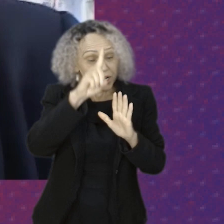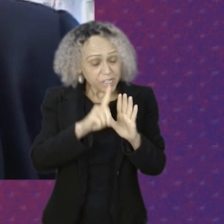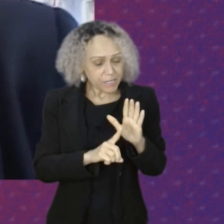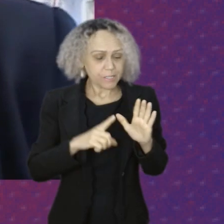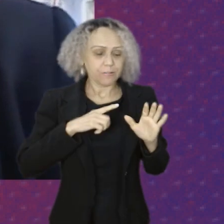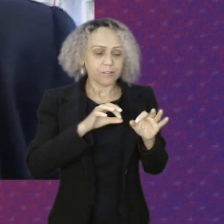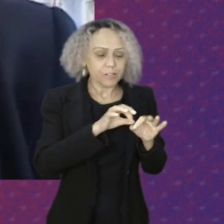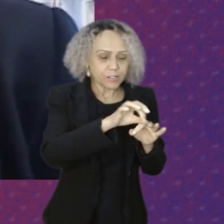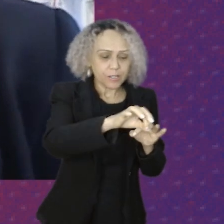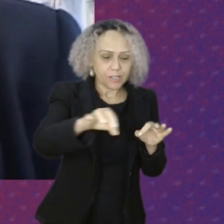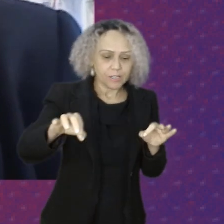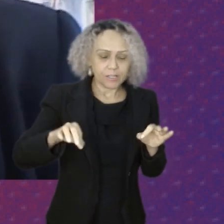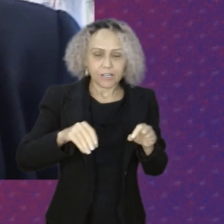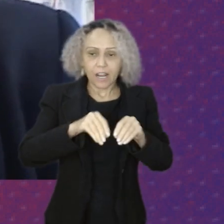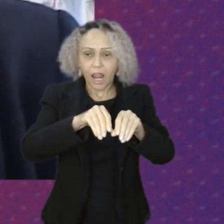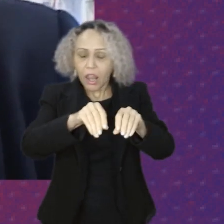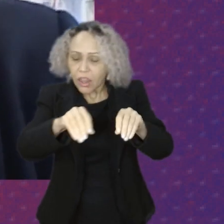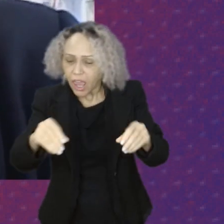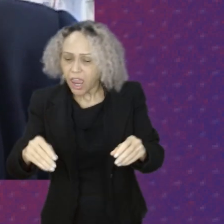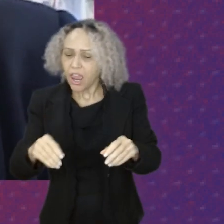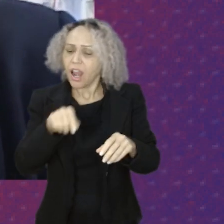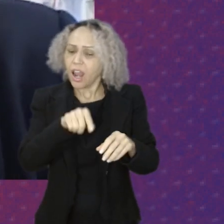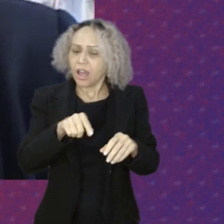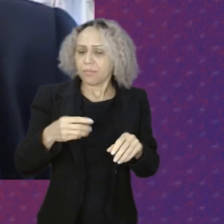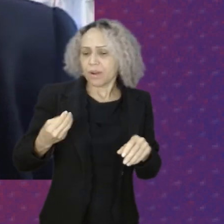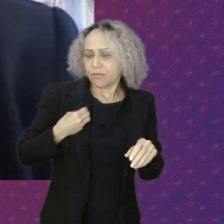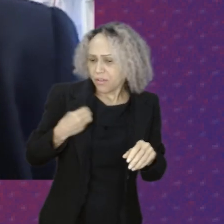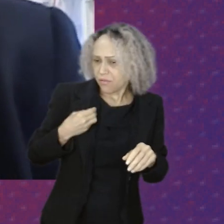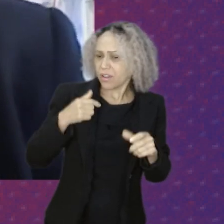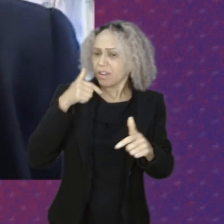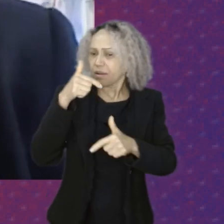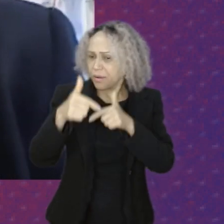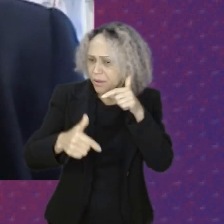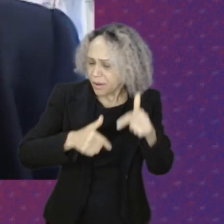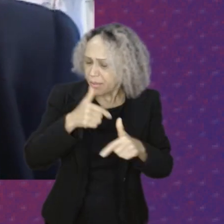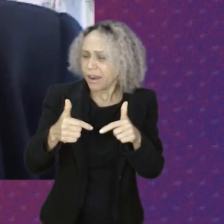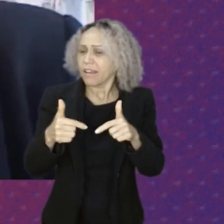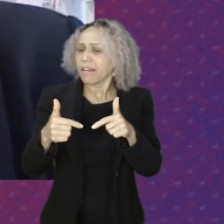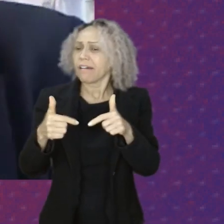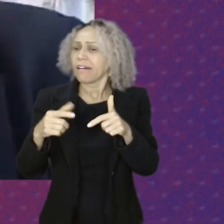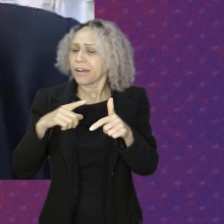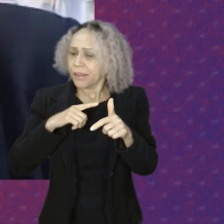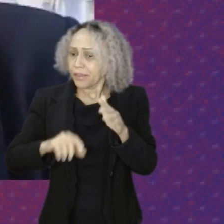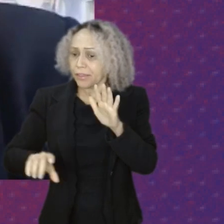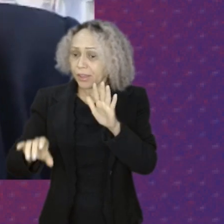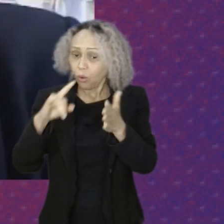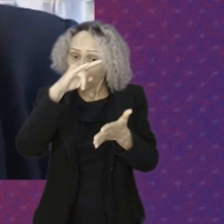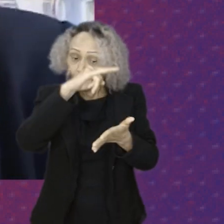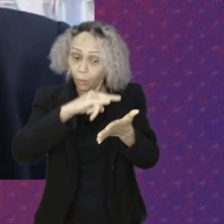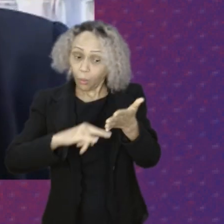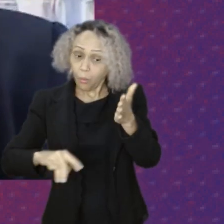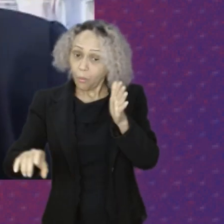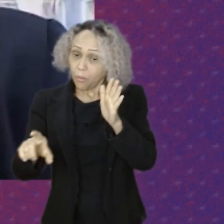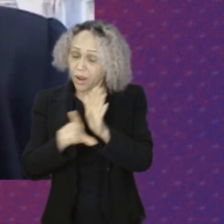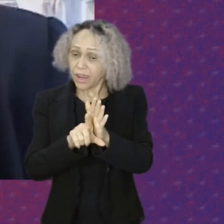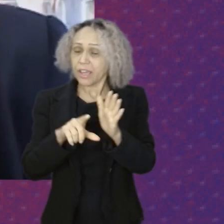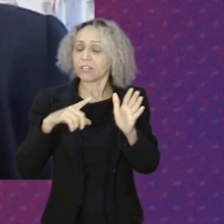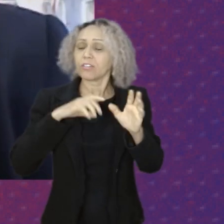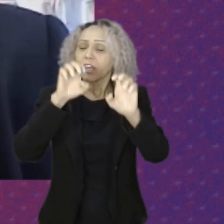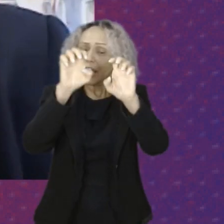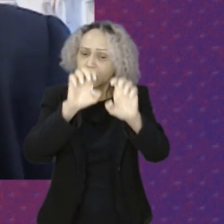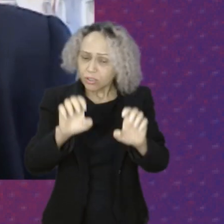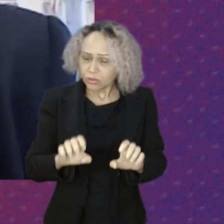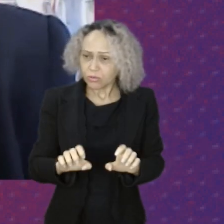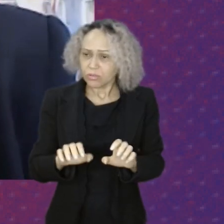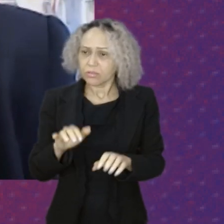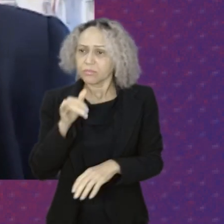moradia, ter a infraestrutura, na lei, tá dizendo isso na lei, e tem outra, isso seria 2 meios de acesso à terra